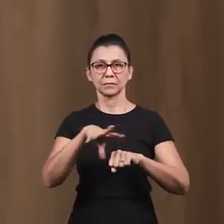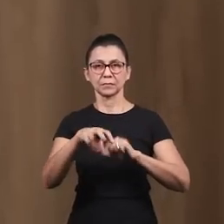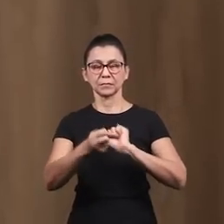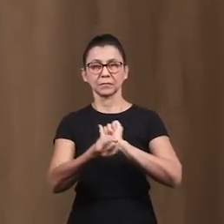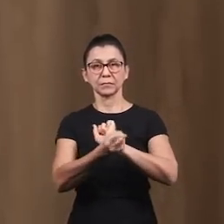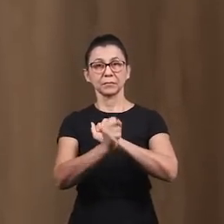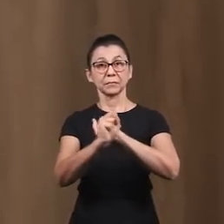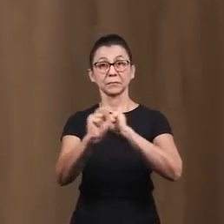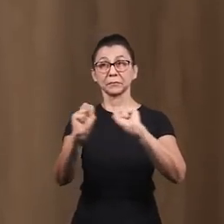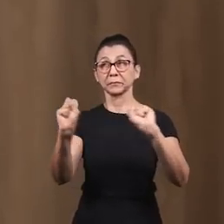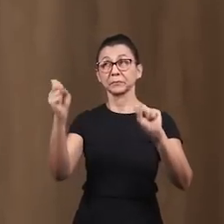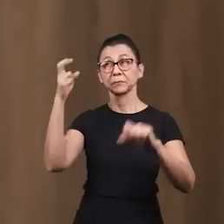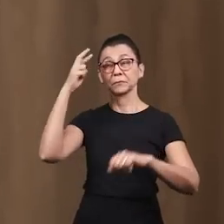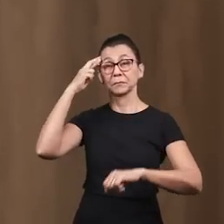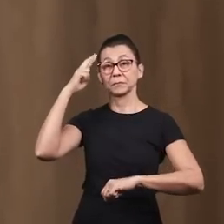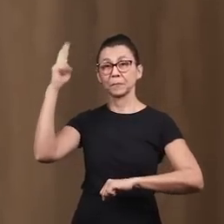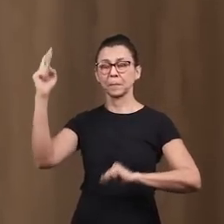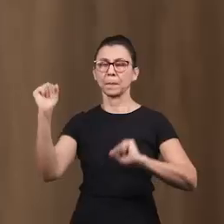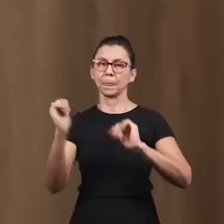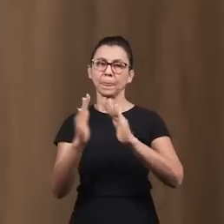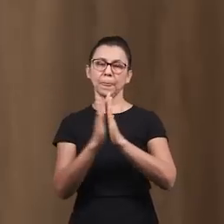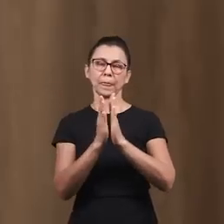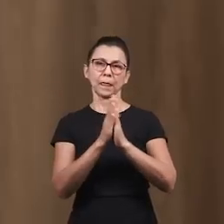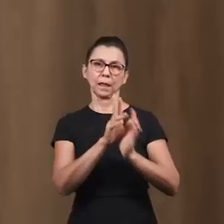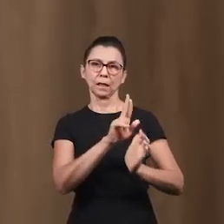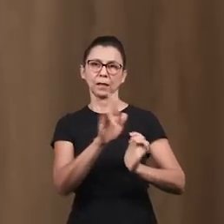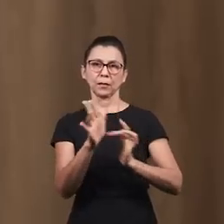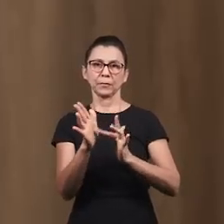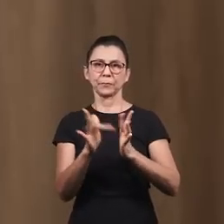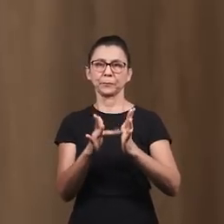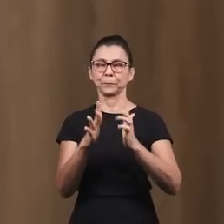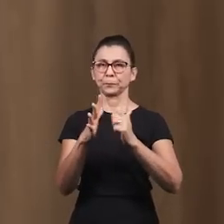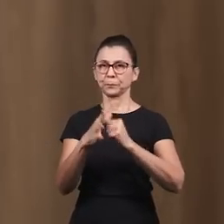curando, libertando, Senhor. Nós